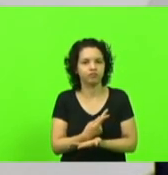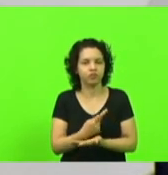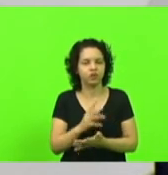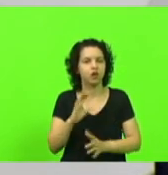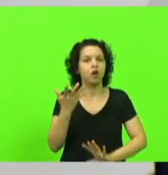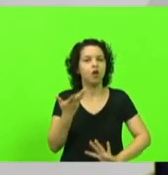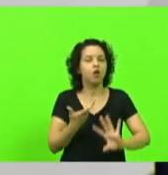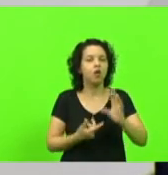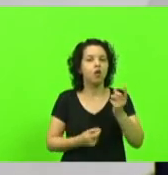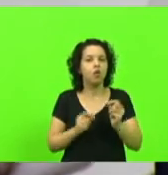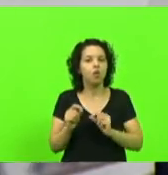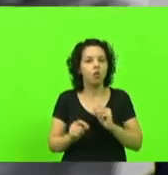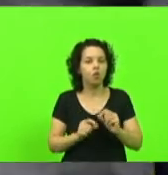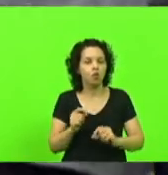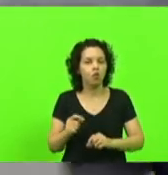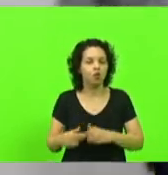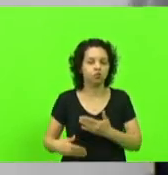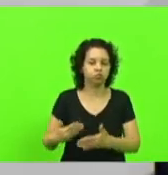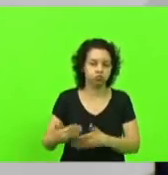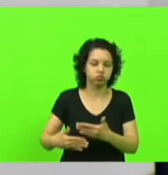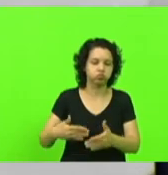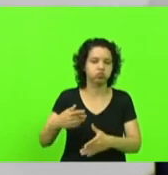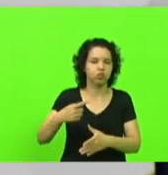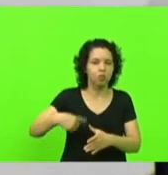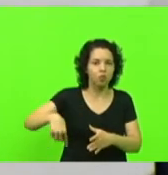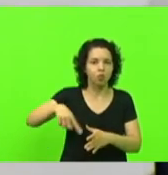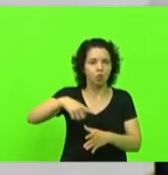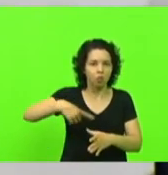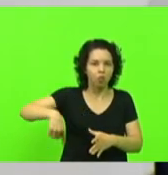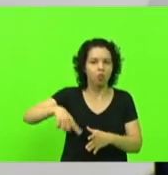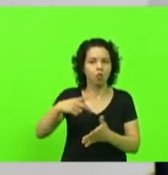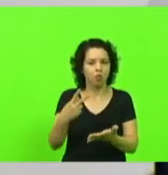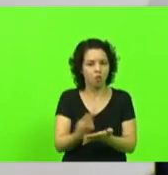perverso ciclo para o nosso Estado. Mais uma vez eu